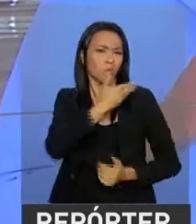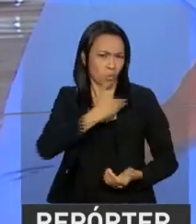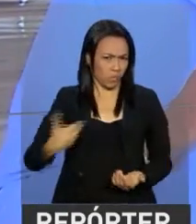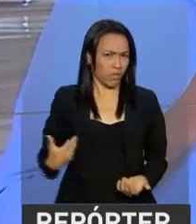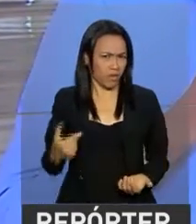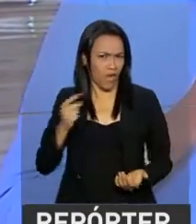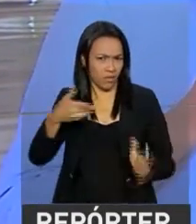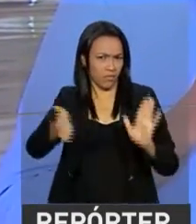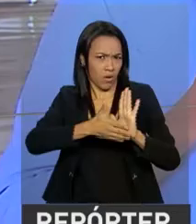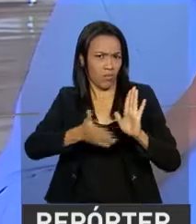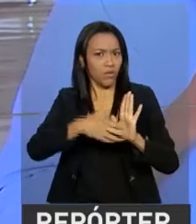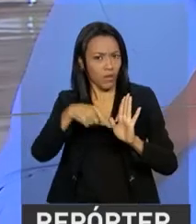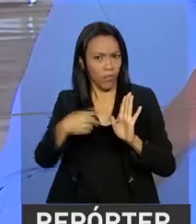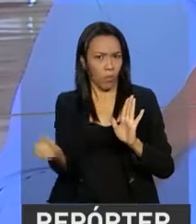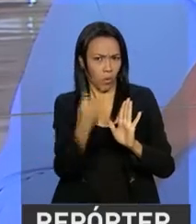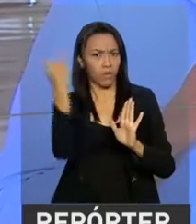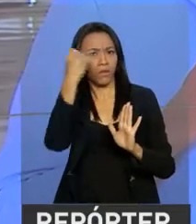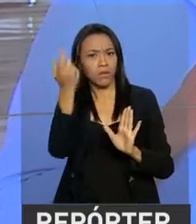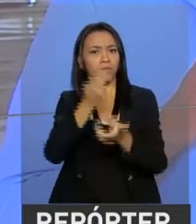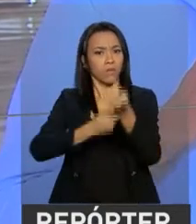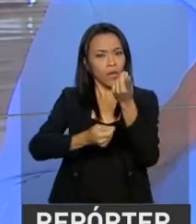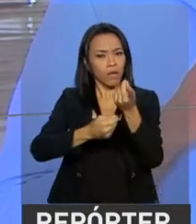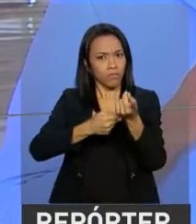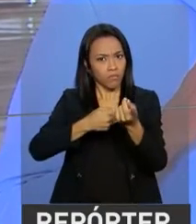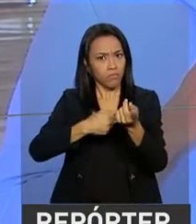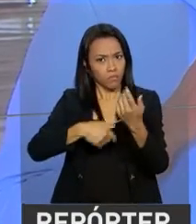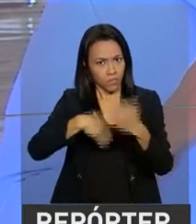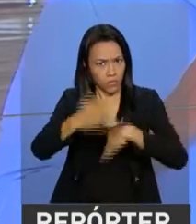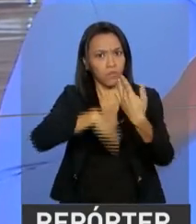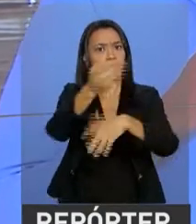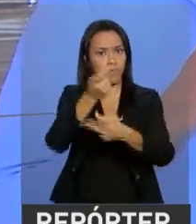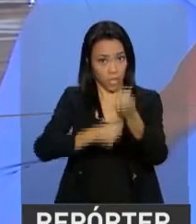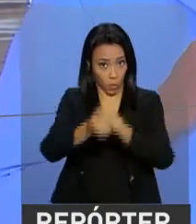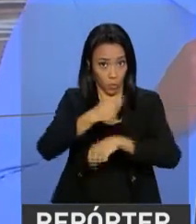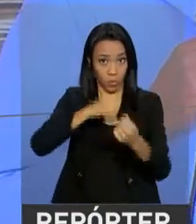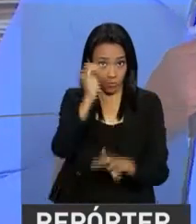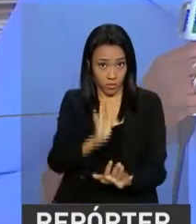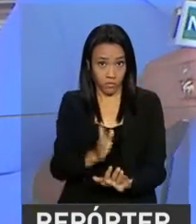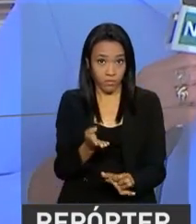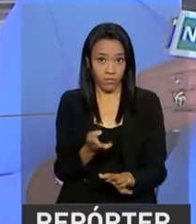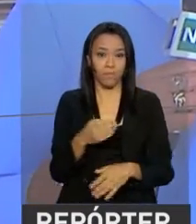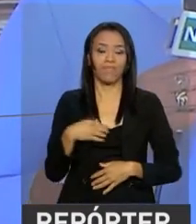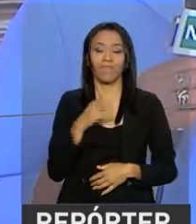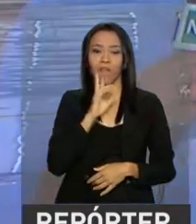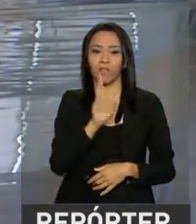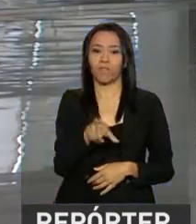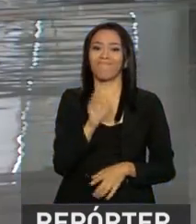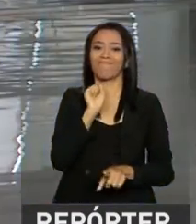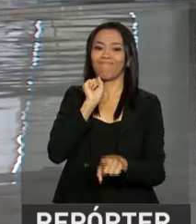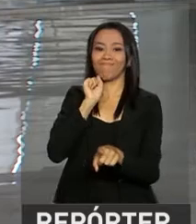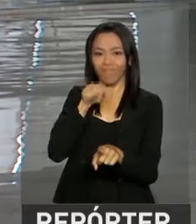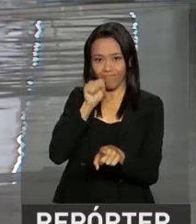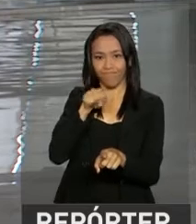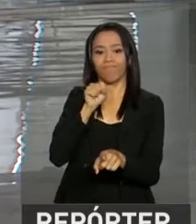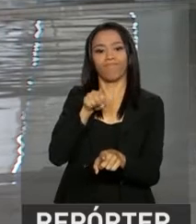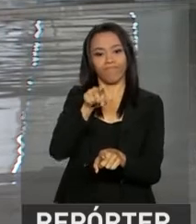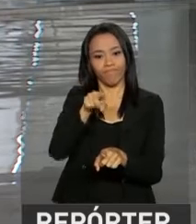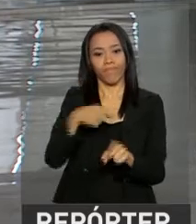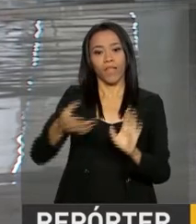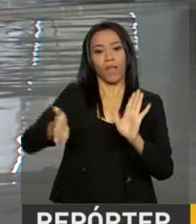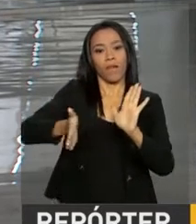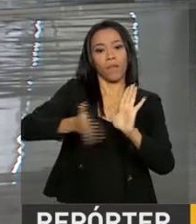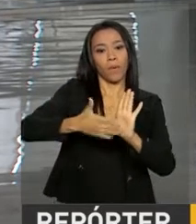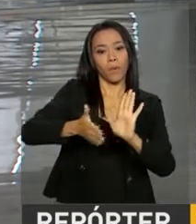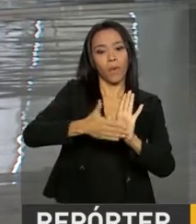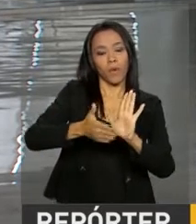importante para a economia para o crescimento do país é isso mesmo leandro há pouco a proposta de emenda à constituição